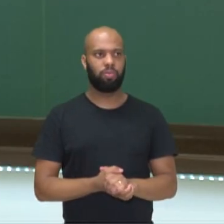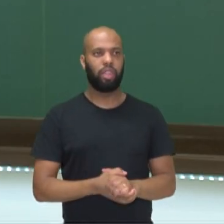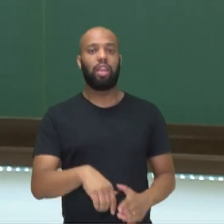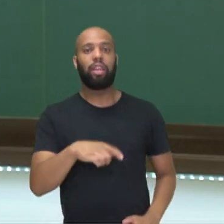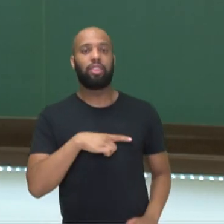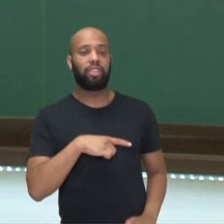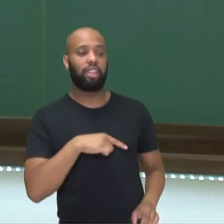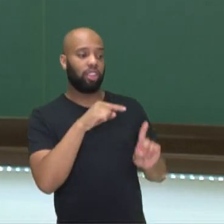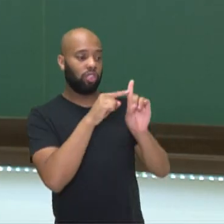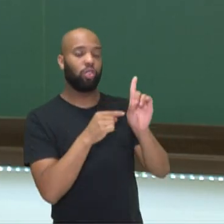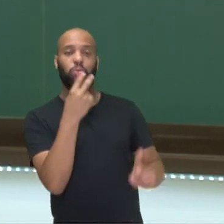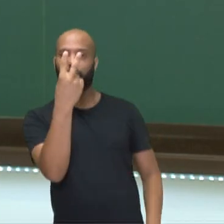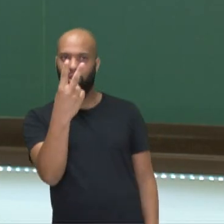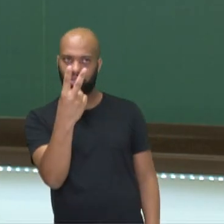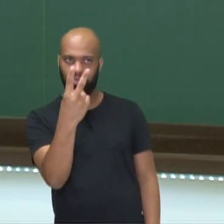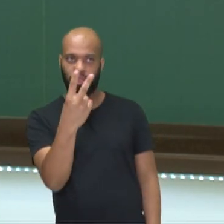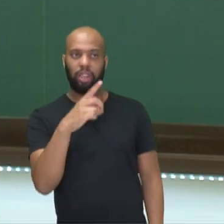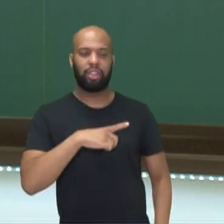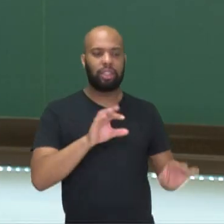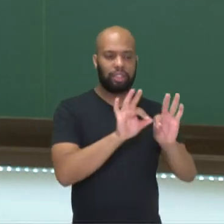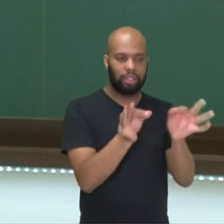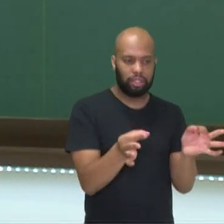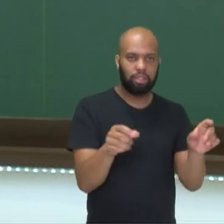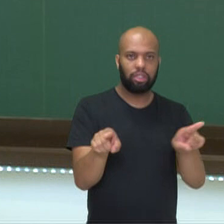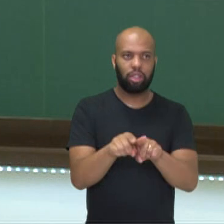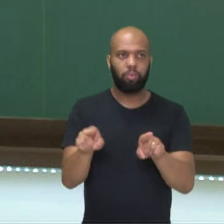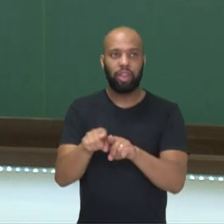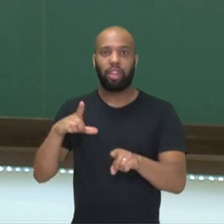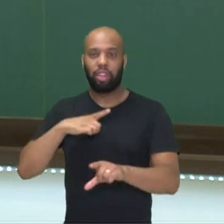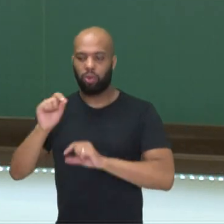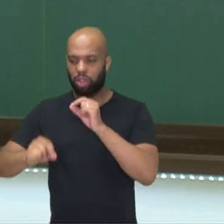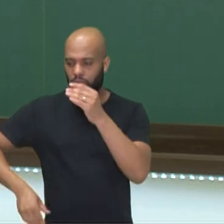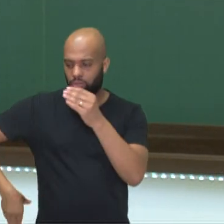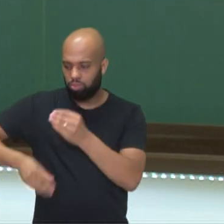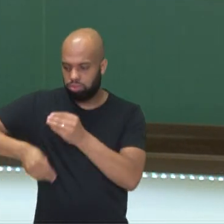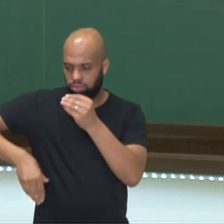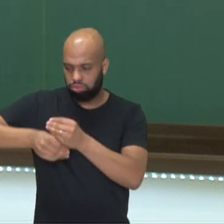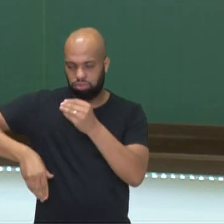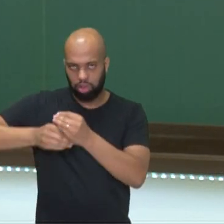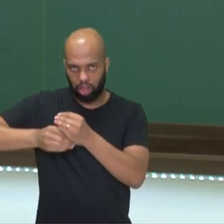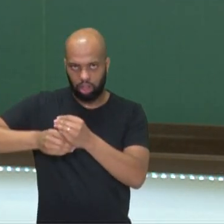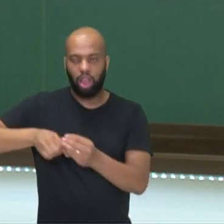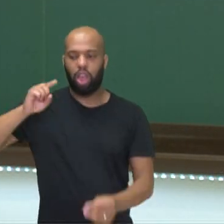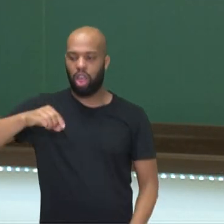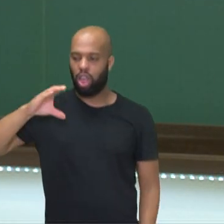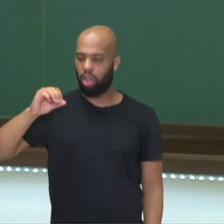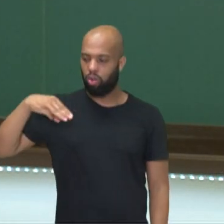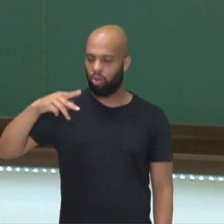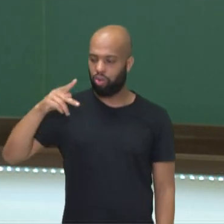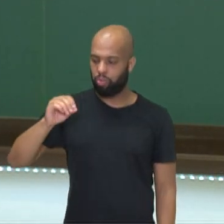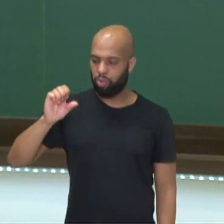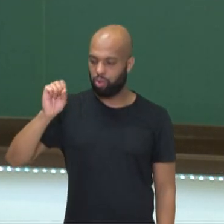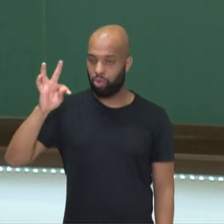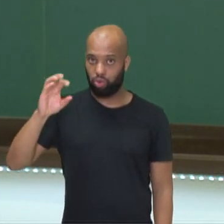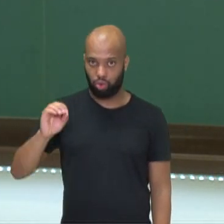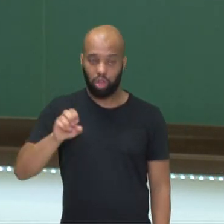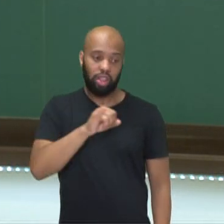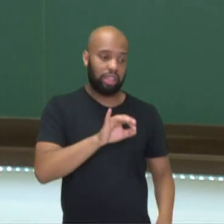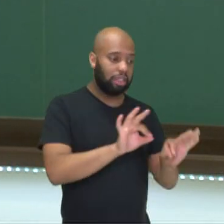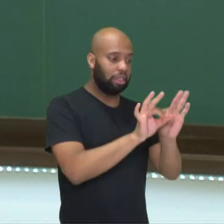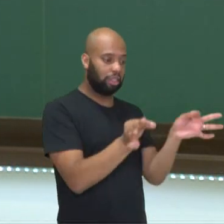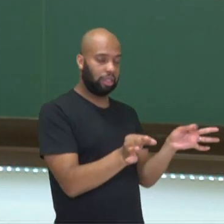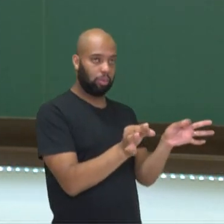Existem dois tipos de dízimas periódicas, as simples e as compostas. Na dízima periódica simples, depois da vírgula você só tem o